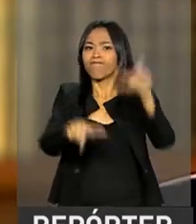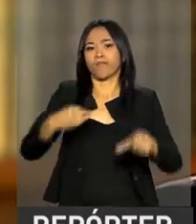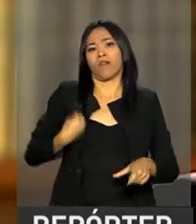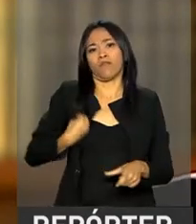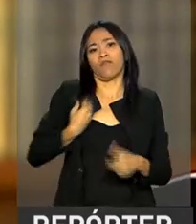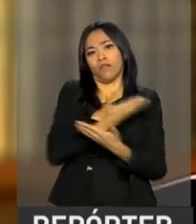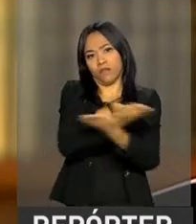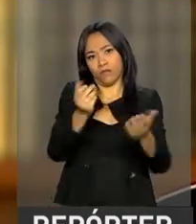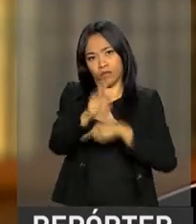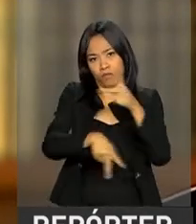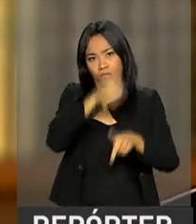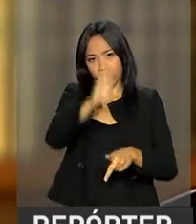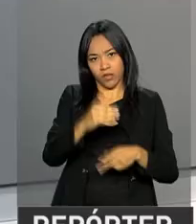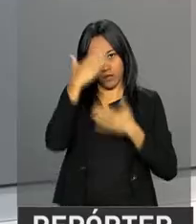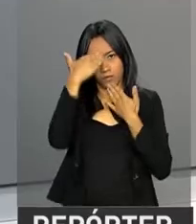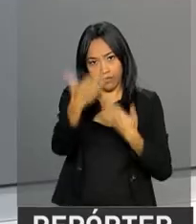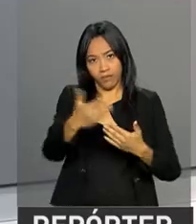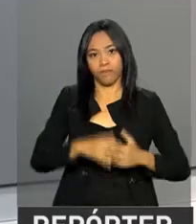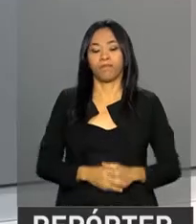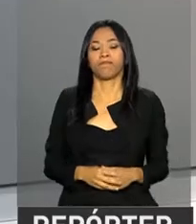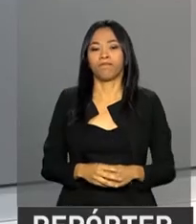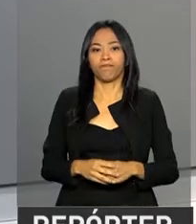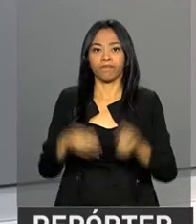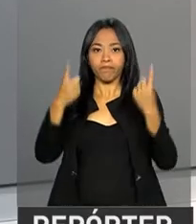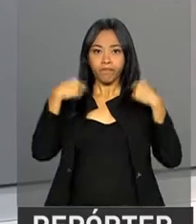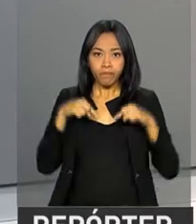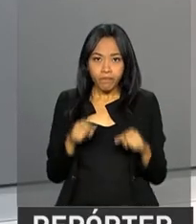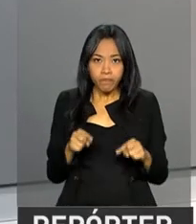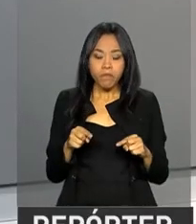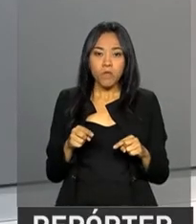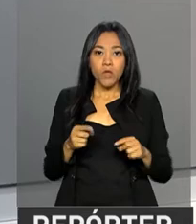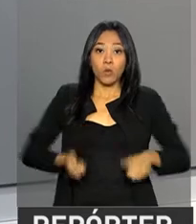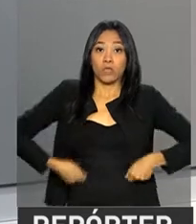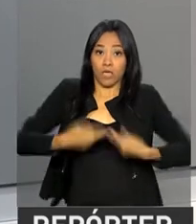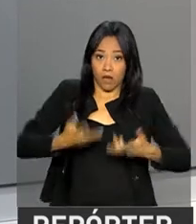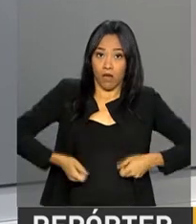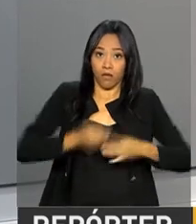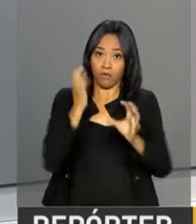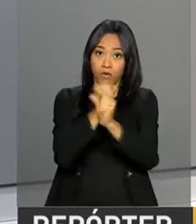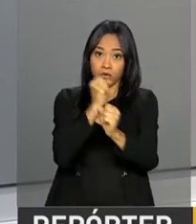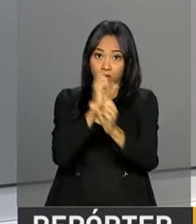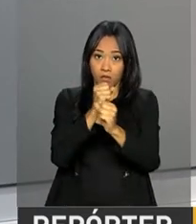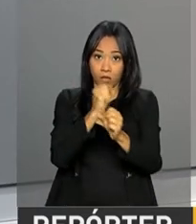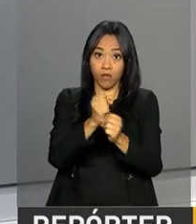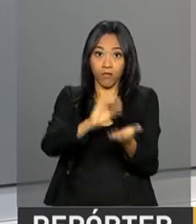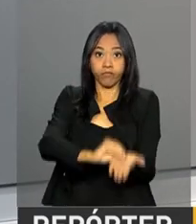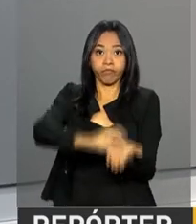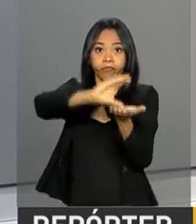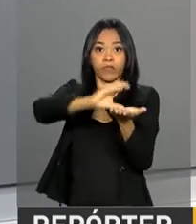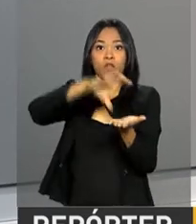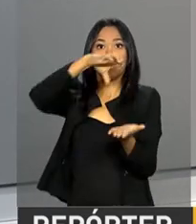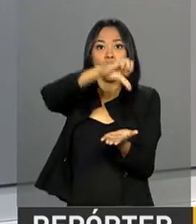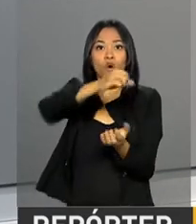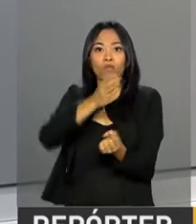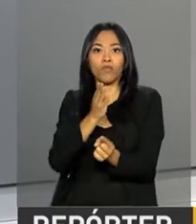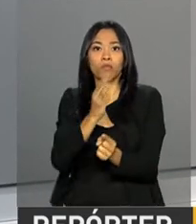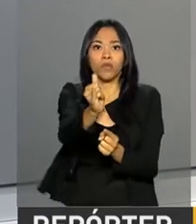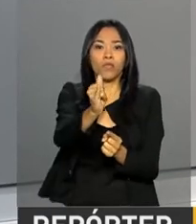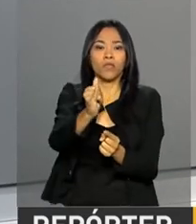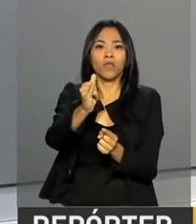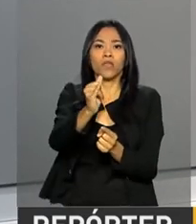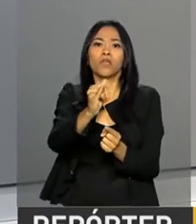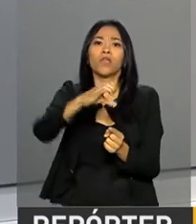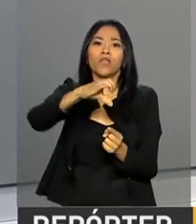brasileiros obrigado as despesas no orçamento deste ano foram ampliadas 9 bilhões e 800 milhões de